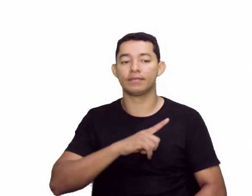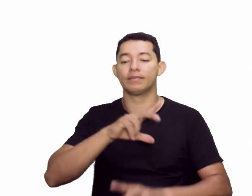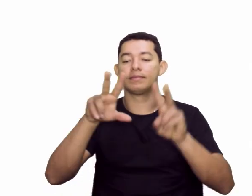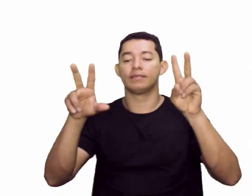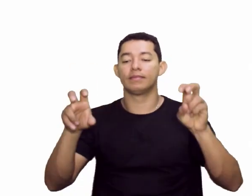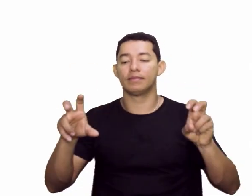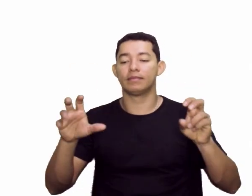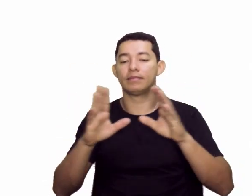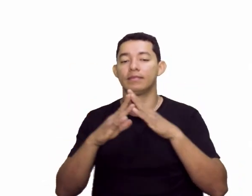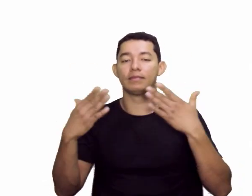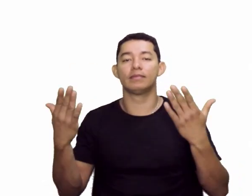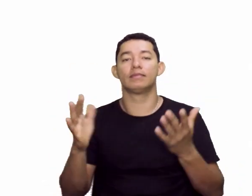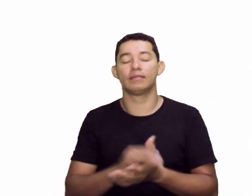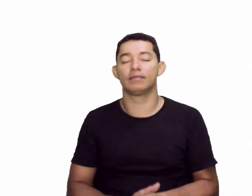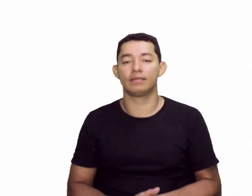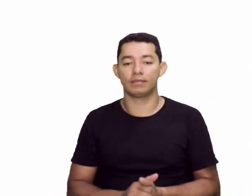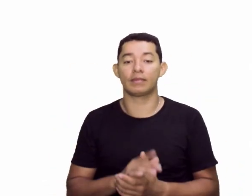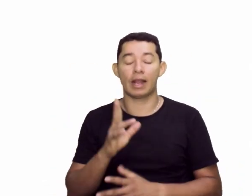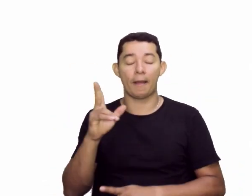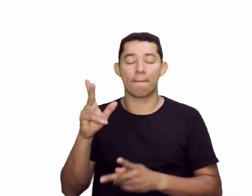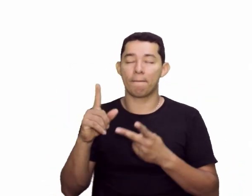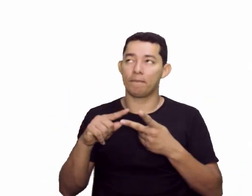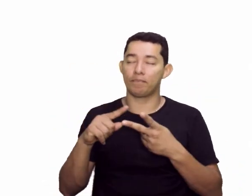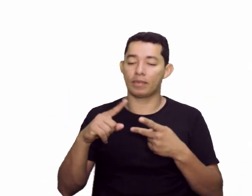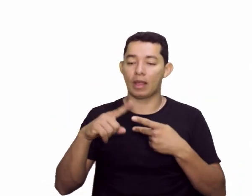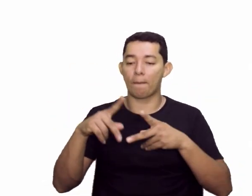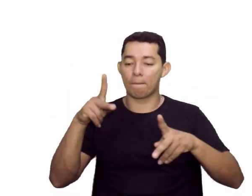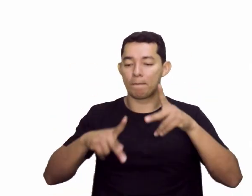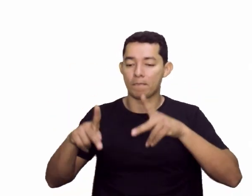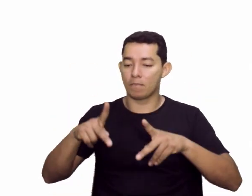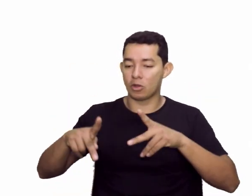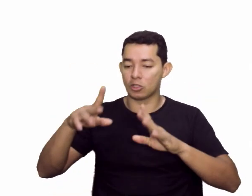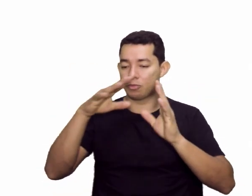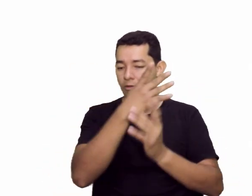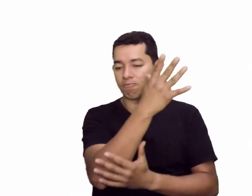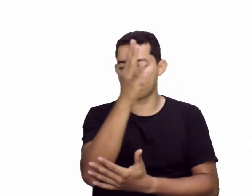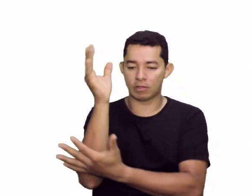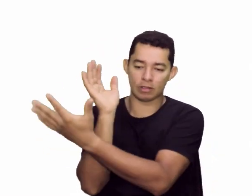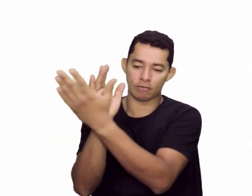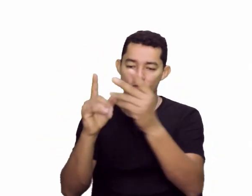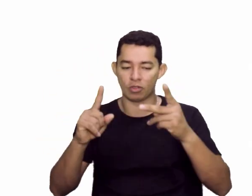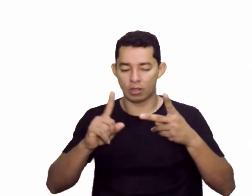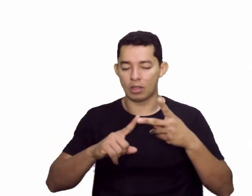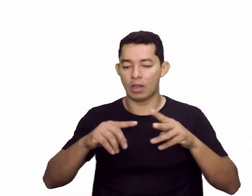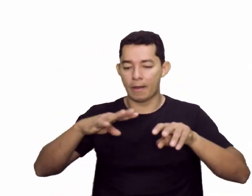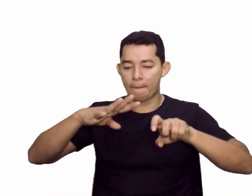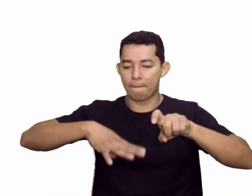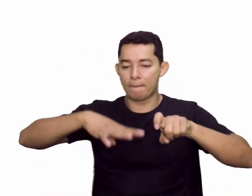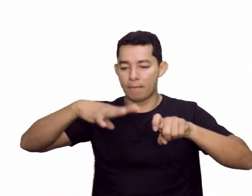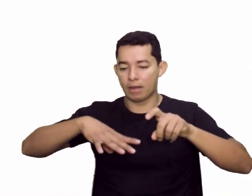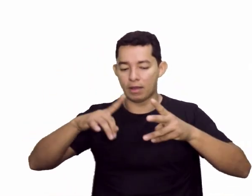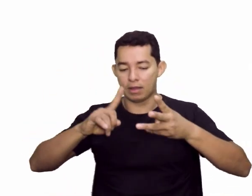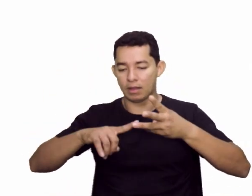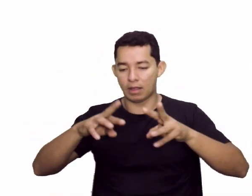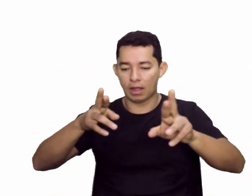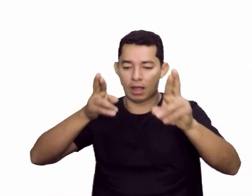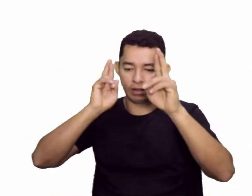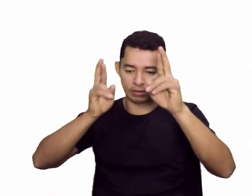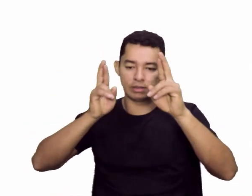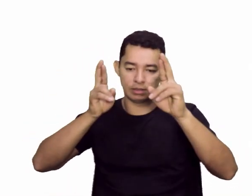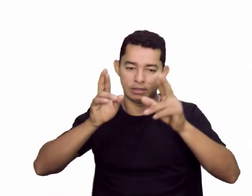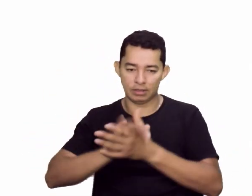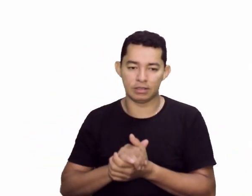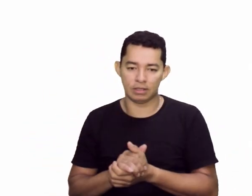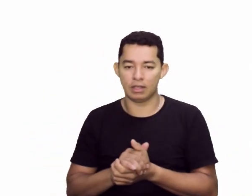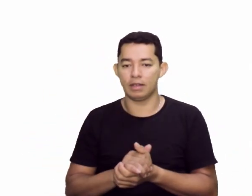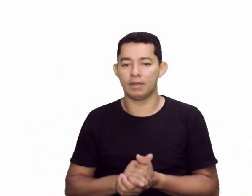de teatro? Os povos da floresta, as migrações, as lendas e a resistência. Né? Exemplos